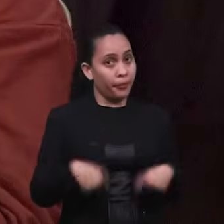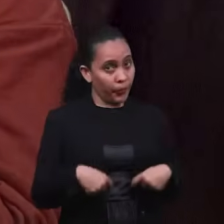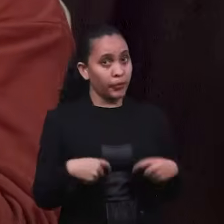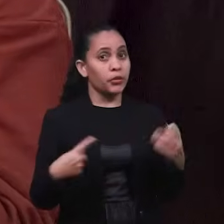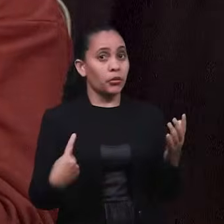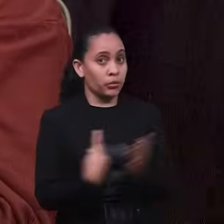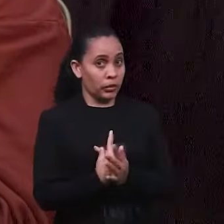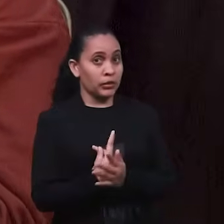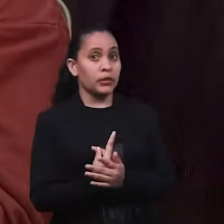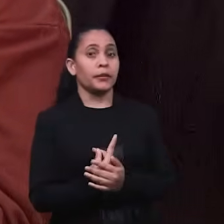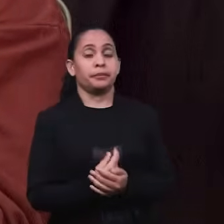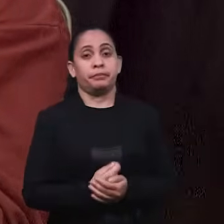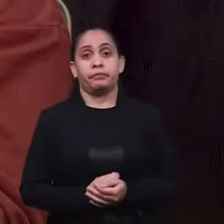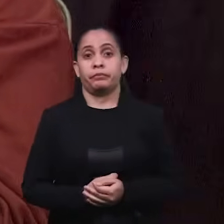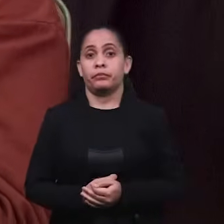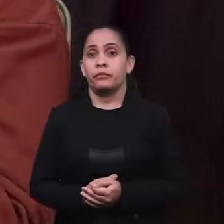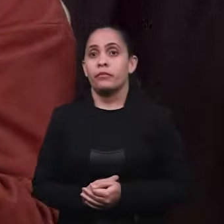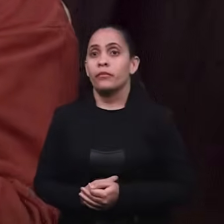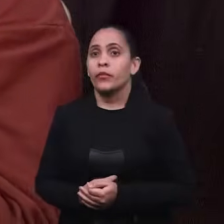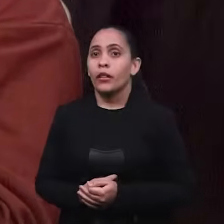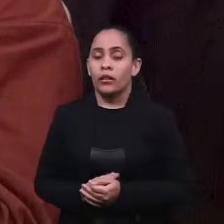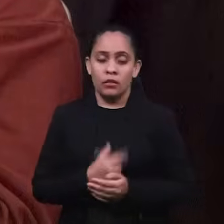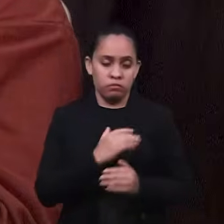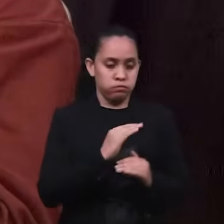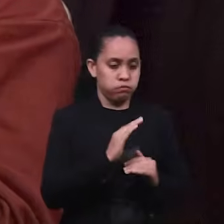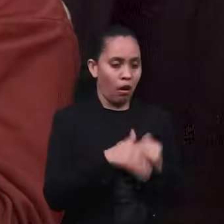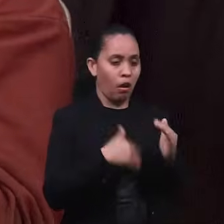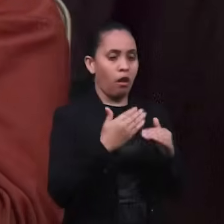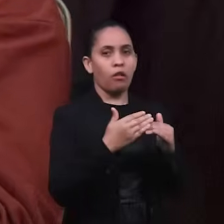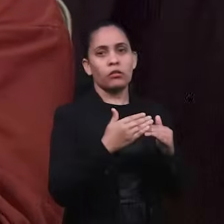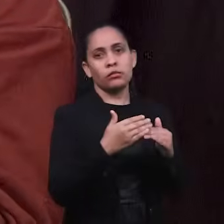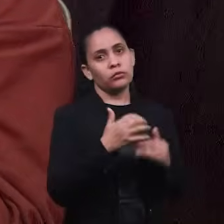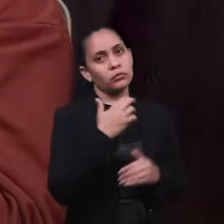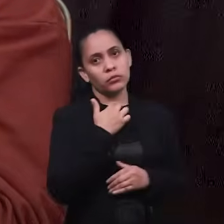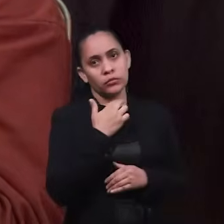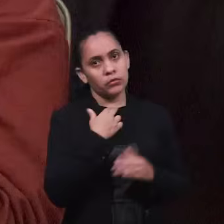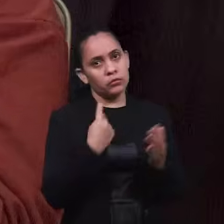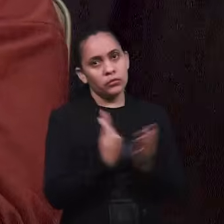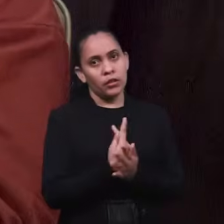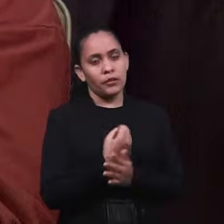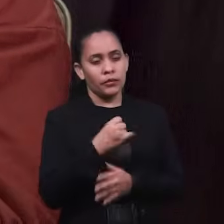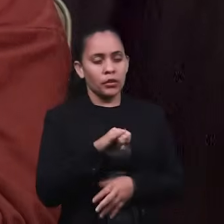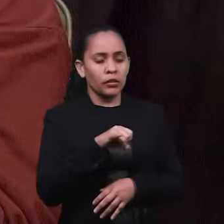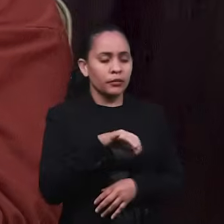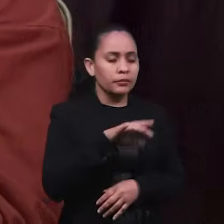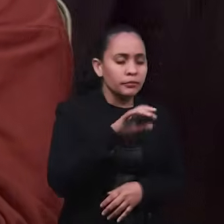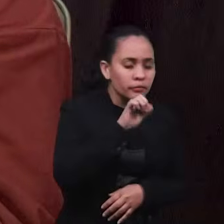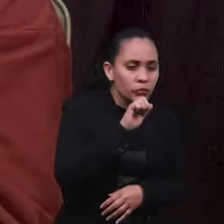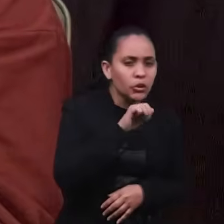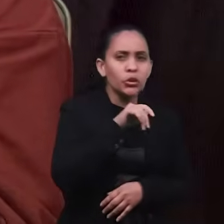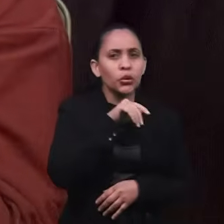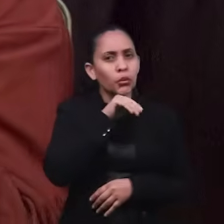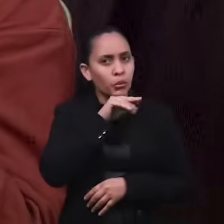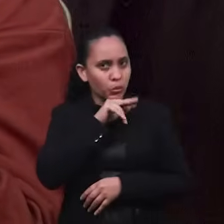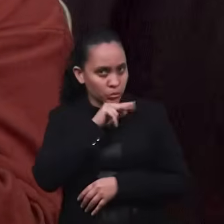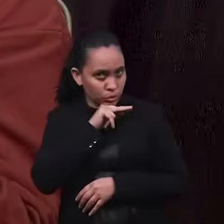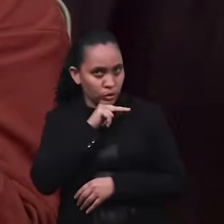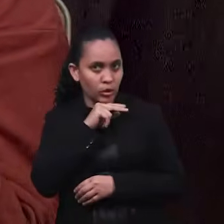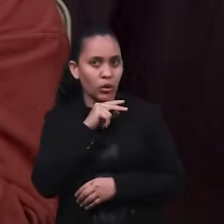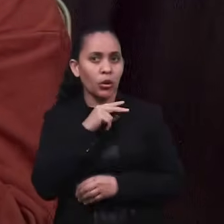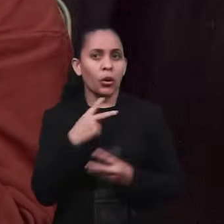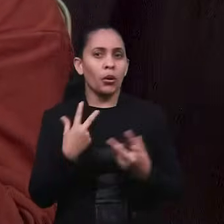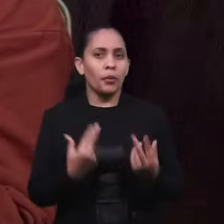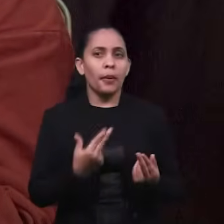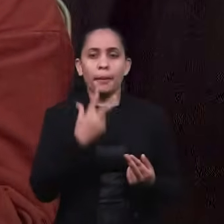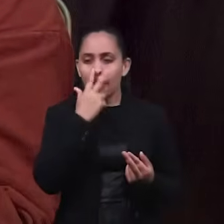e pode gerar uma não produção. E normalmente você vai sentir um cheiro desagradável, é como se fosse um cheiro de